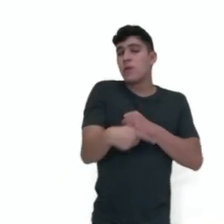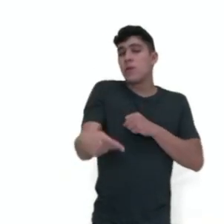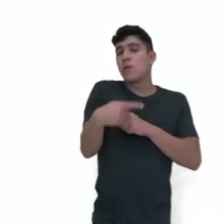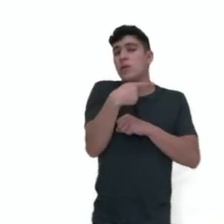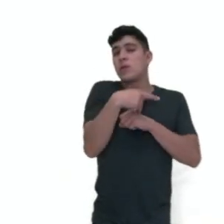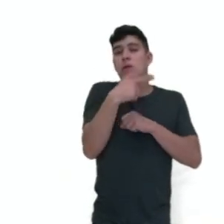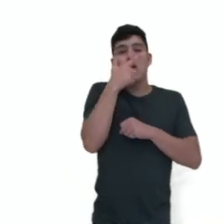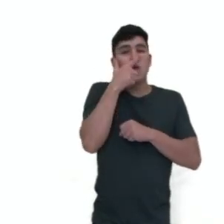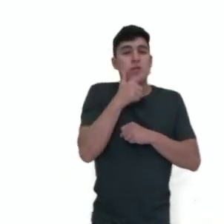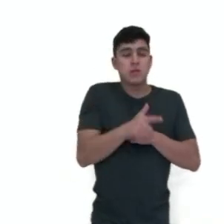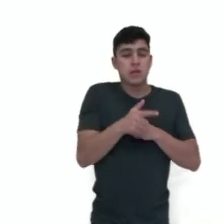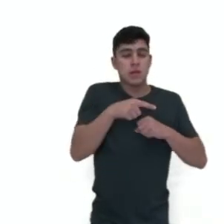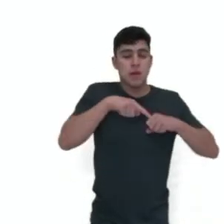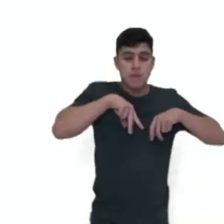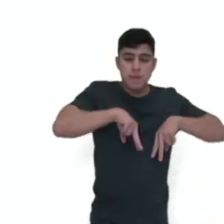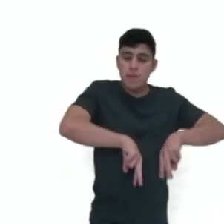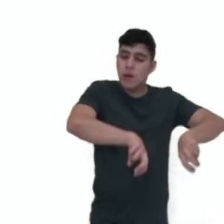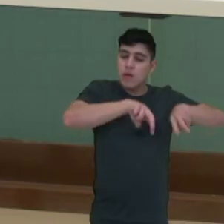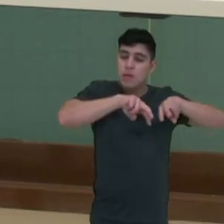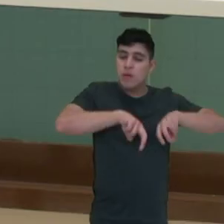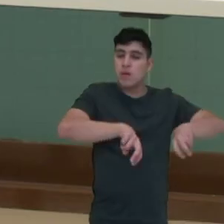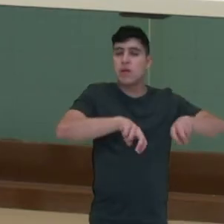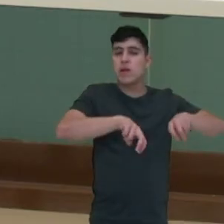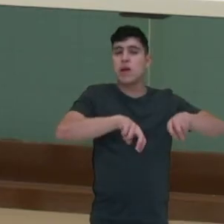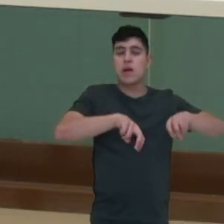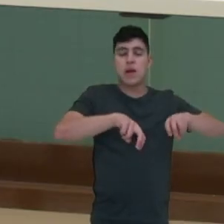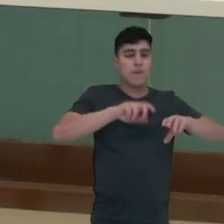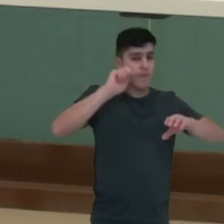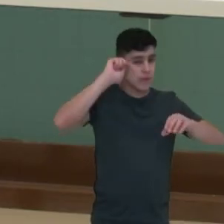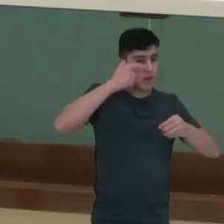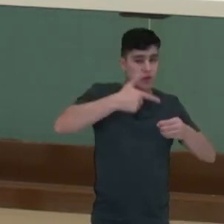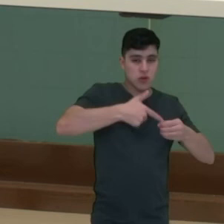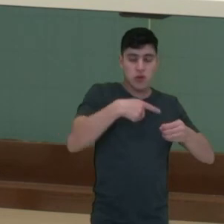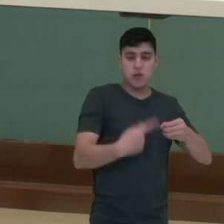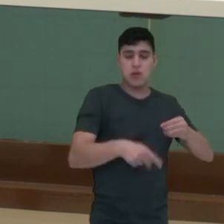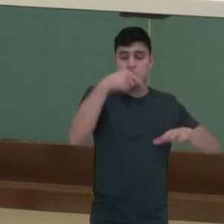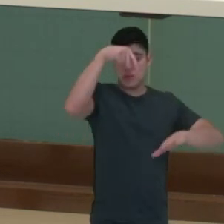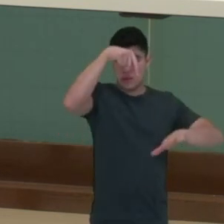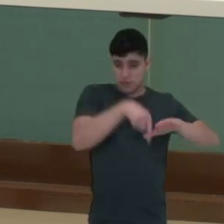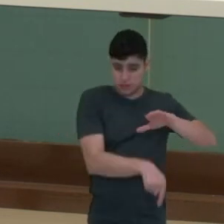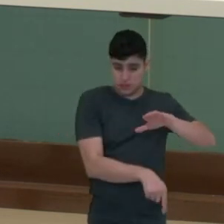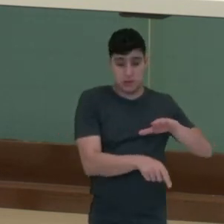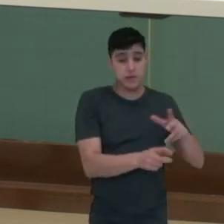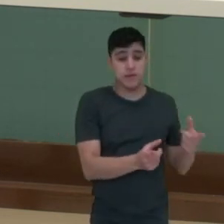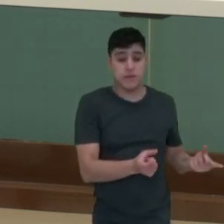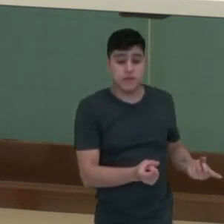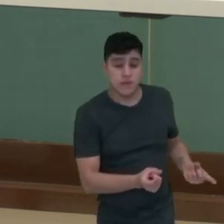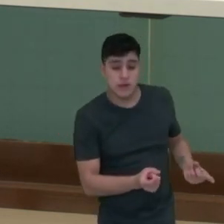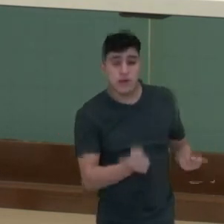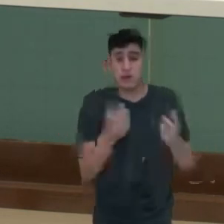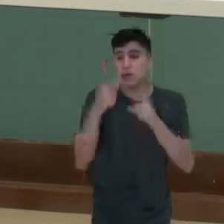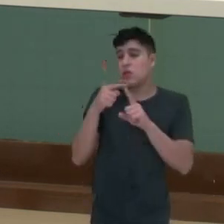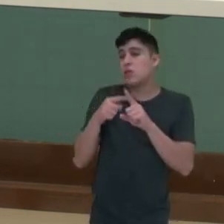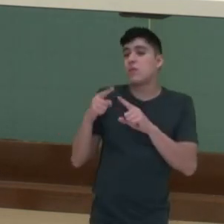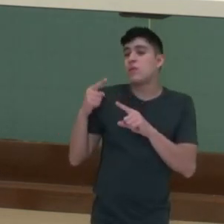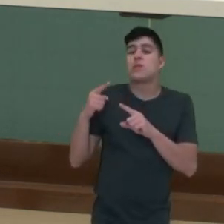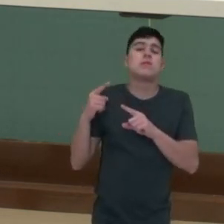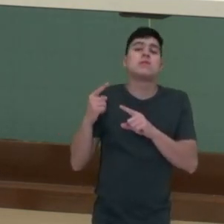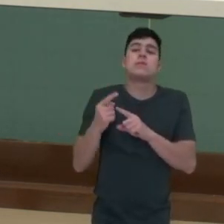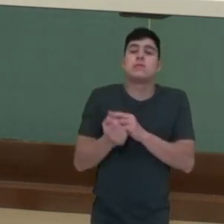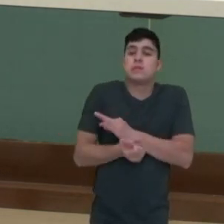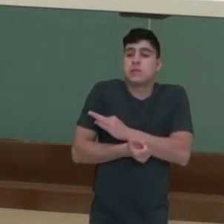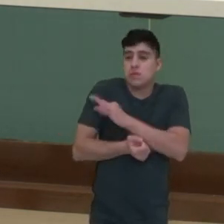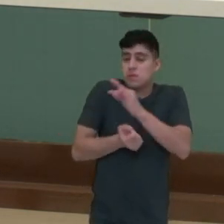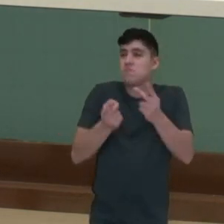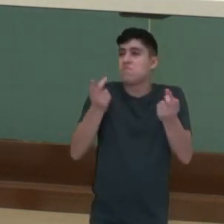que consegue fazer exploração de petróleo em águas profundas. Nós vendemos esse tipo de tecnologia